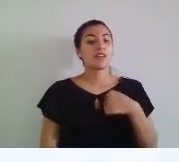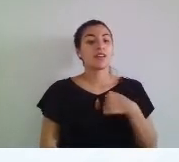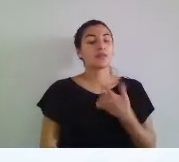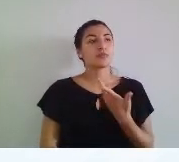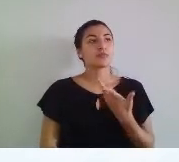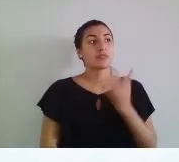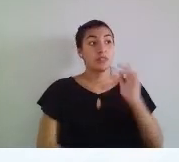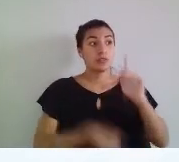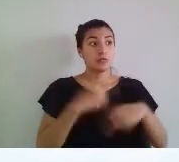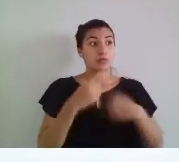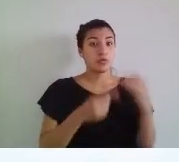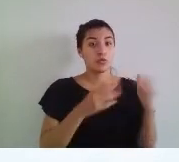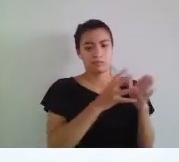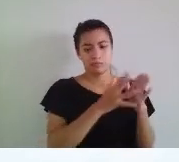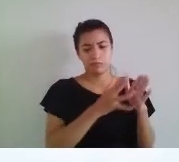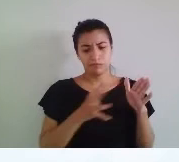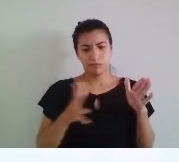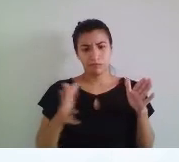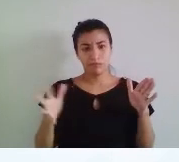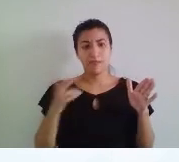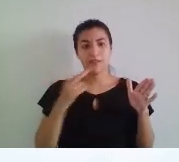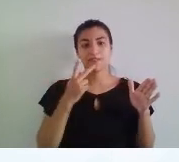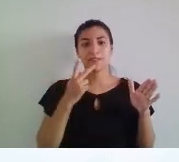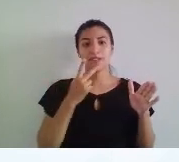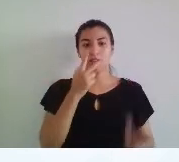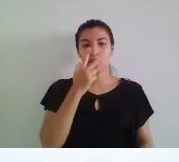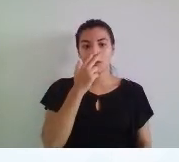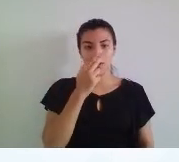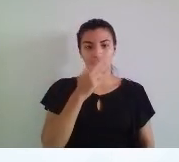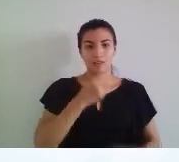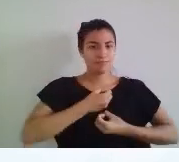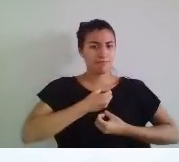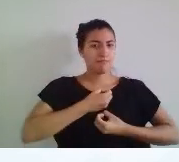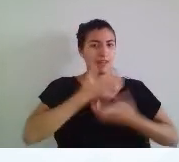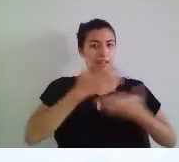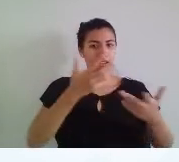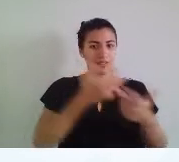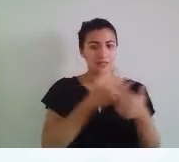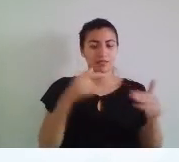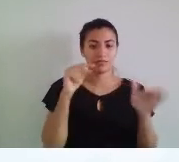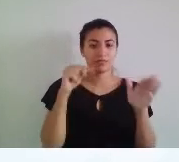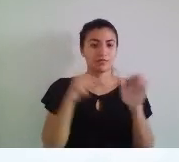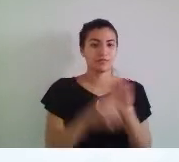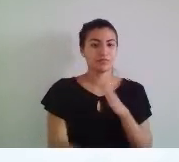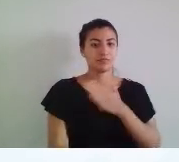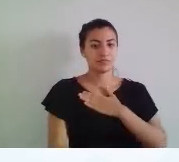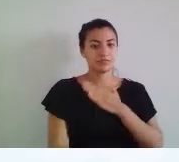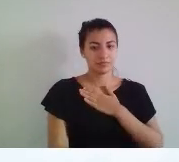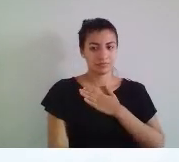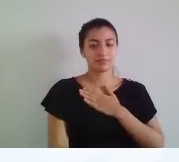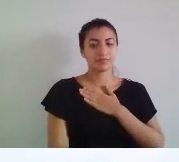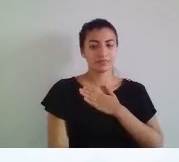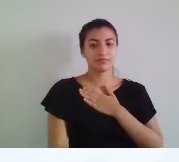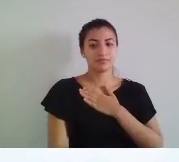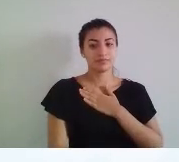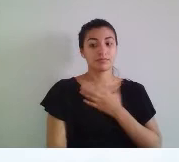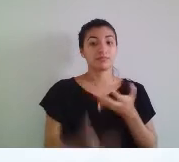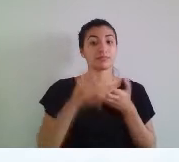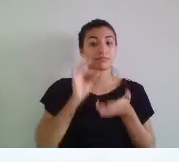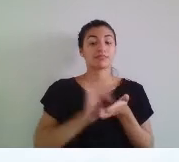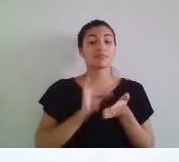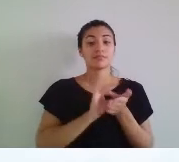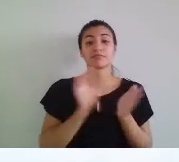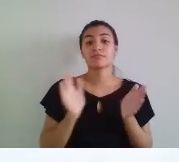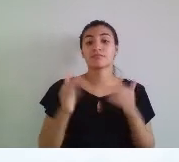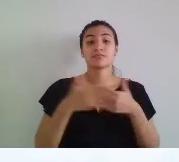Depois de tudo que eu falei, Gil, que eu acho que eu pus para fora aqui questões muito profundas para mim, eu quero, na verdade, para